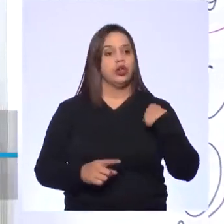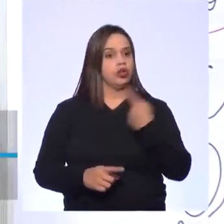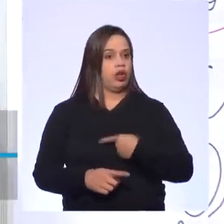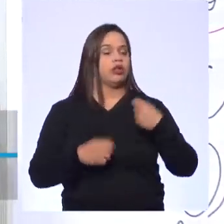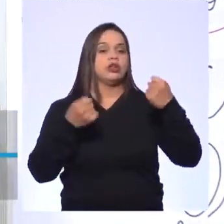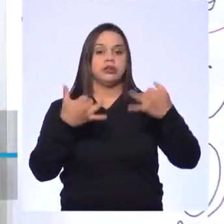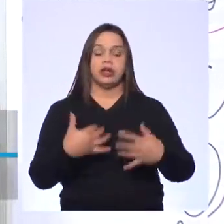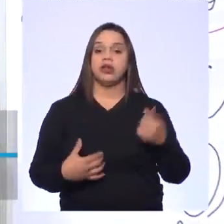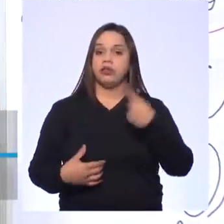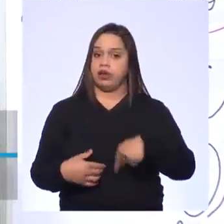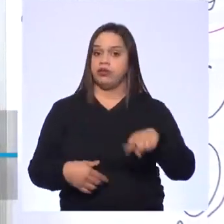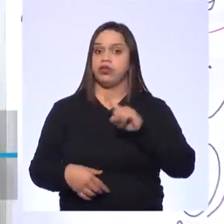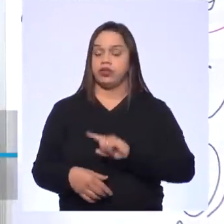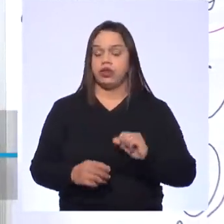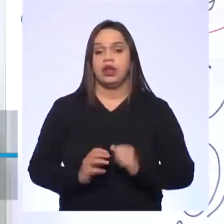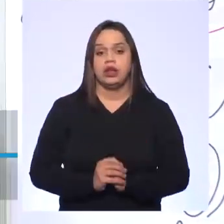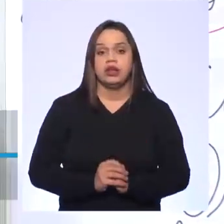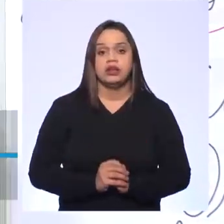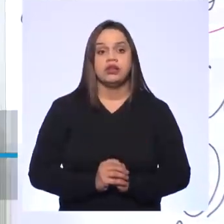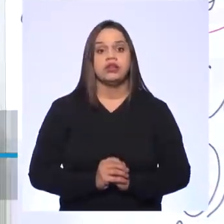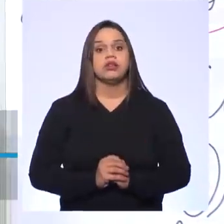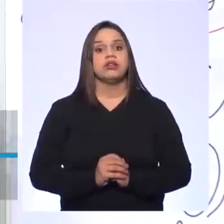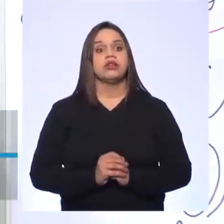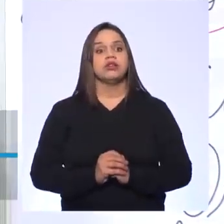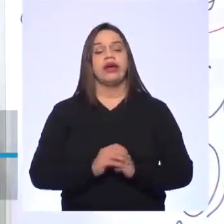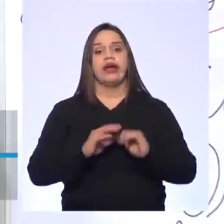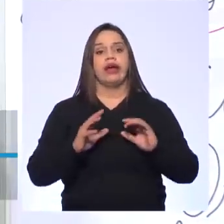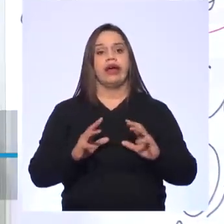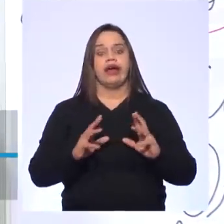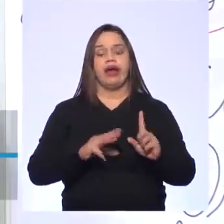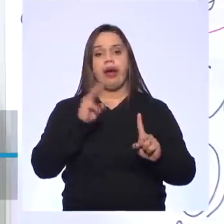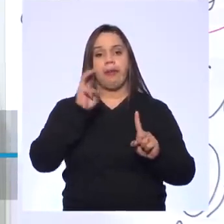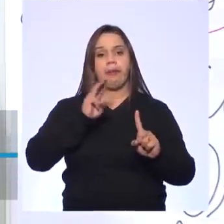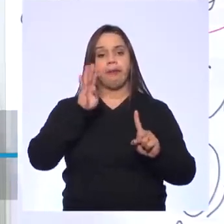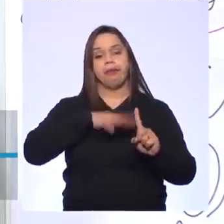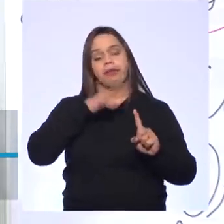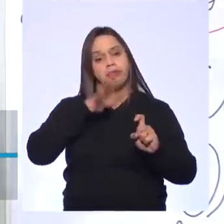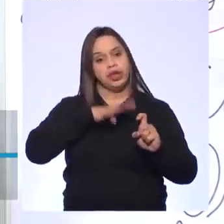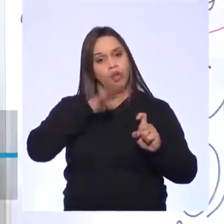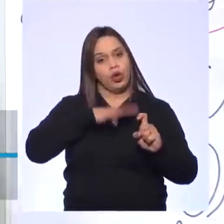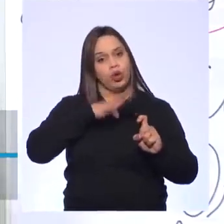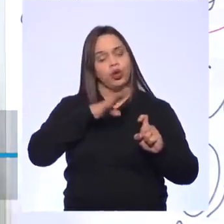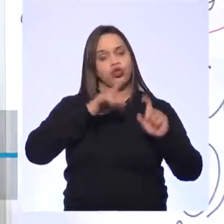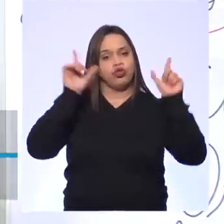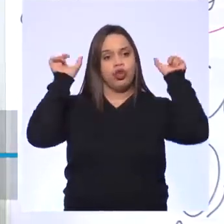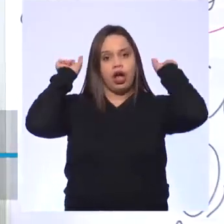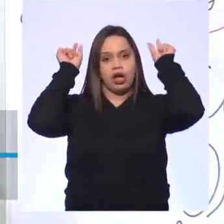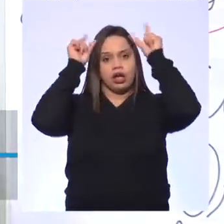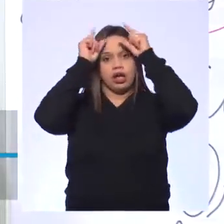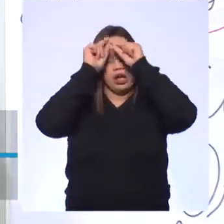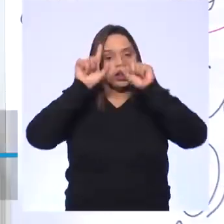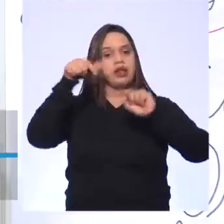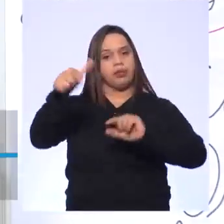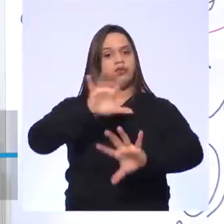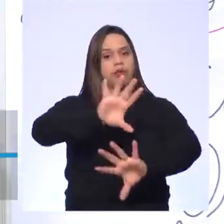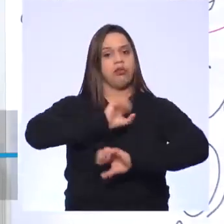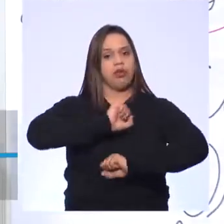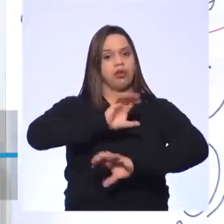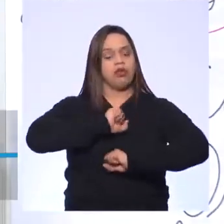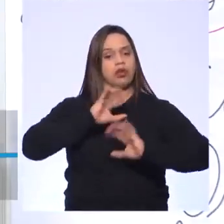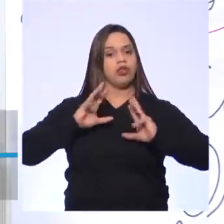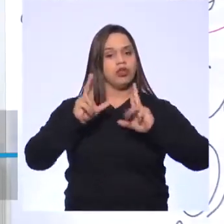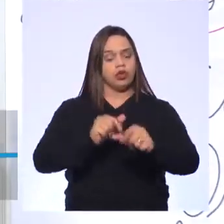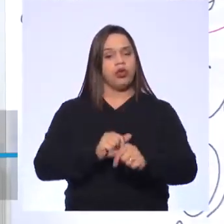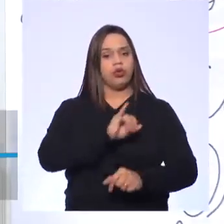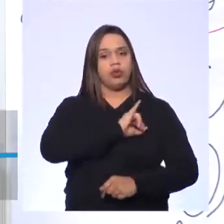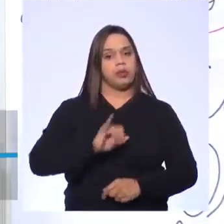para vocês sobre a mitologia grega, que depois ela foi sendo absorvida pelo Império Romano, é